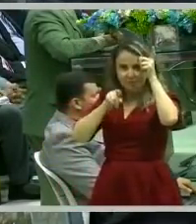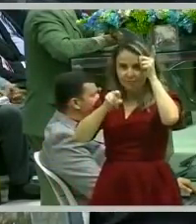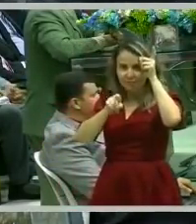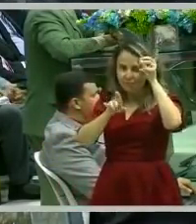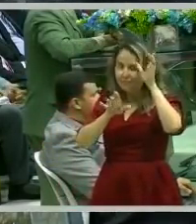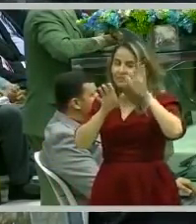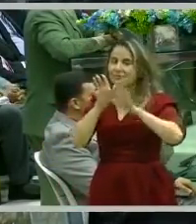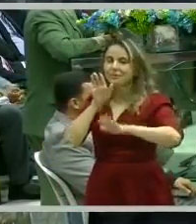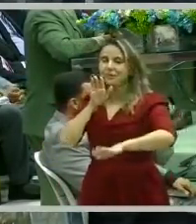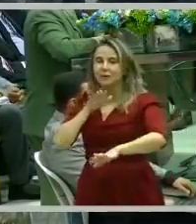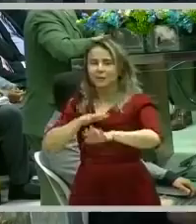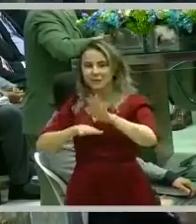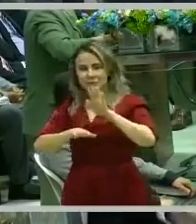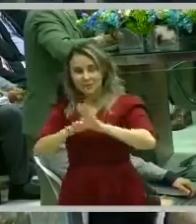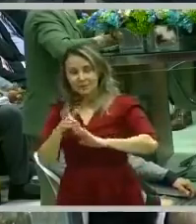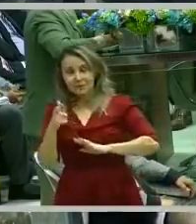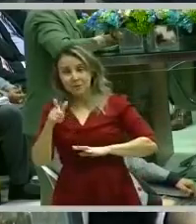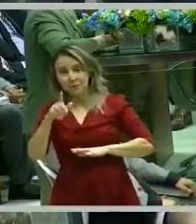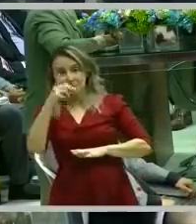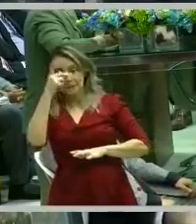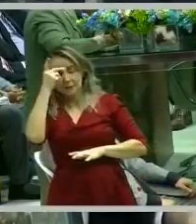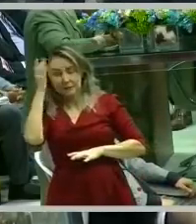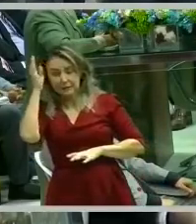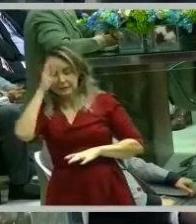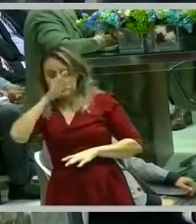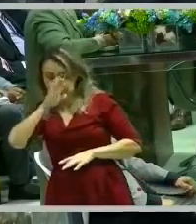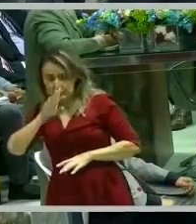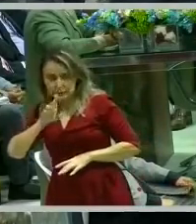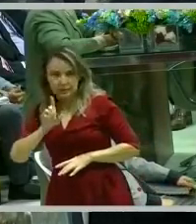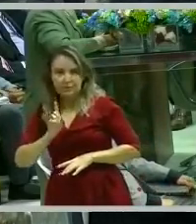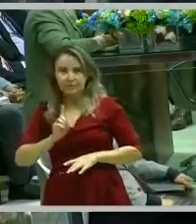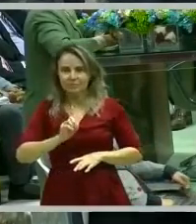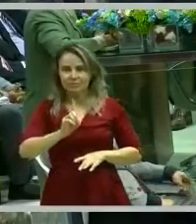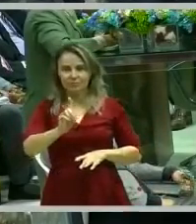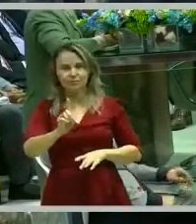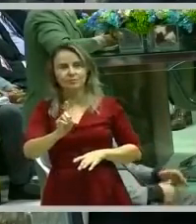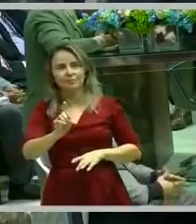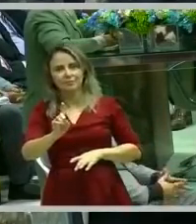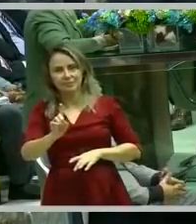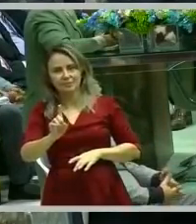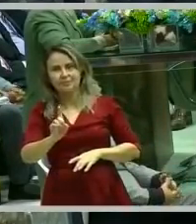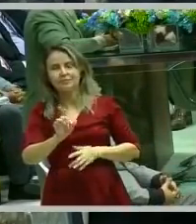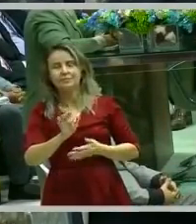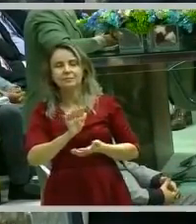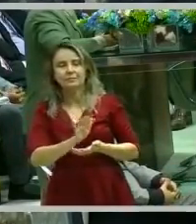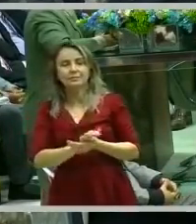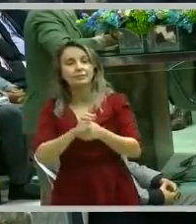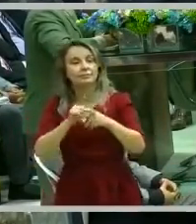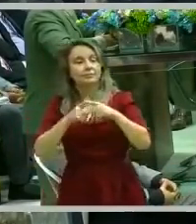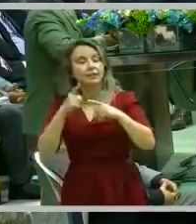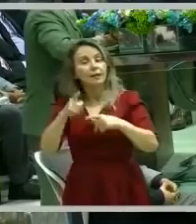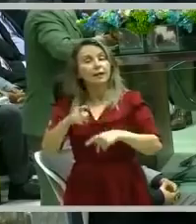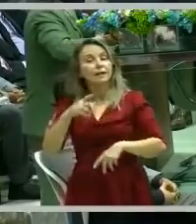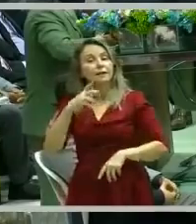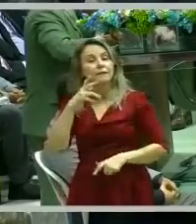Eliabe. E lá fora vai se levantar quem? Golias. Mas você vai vencer os